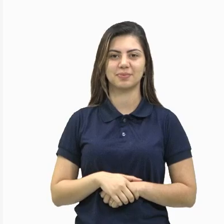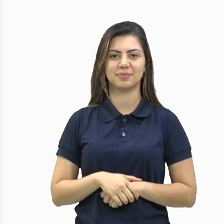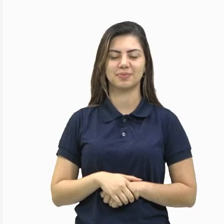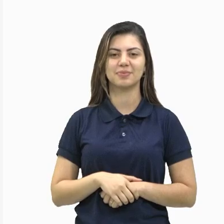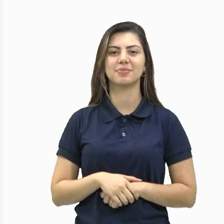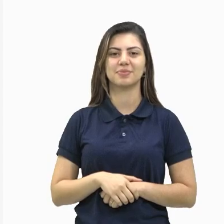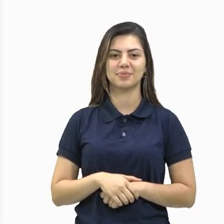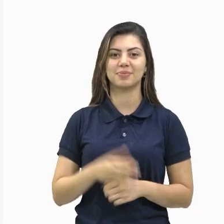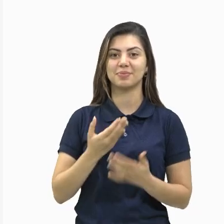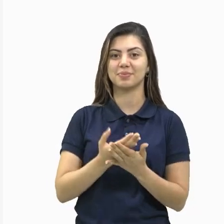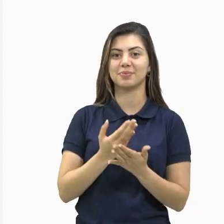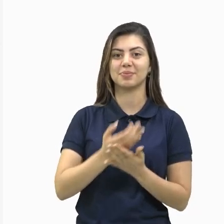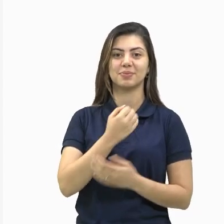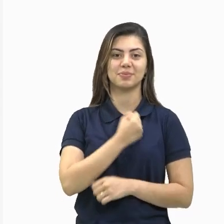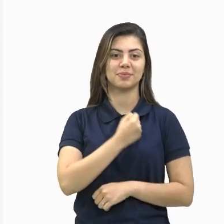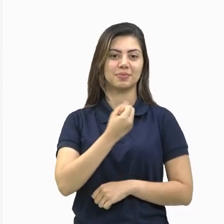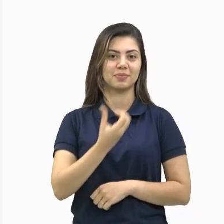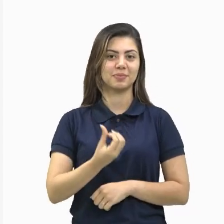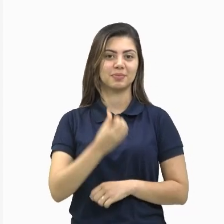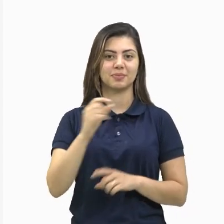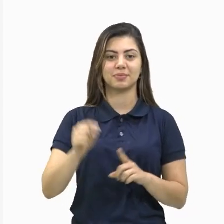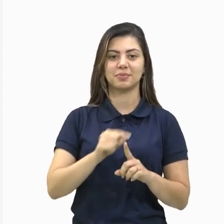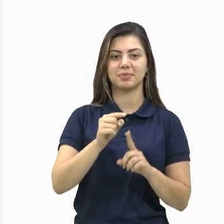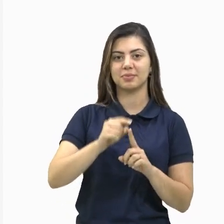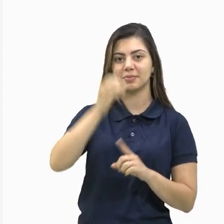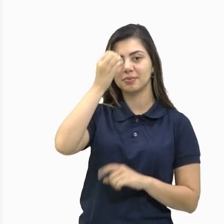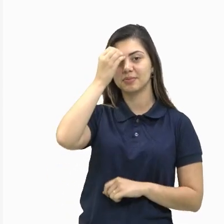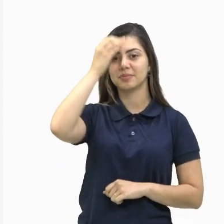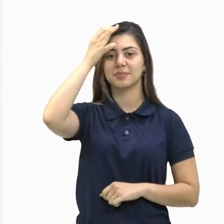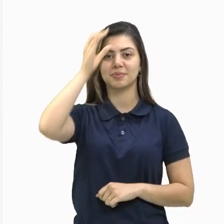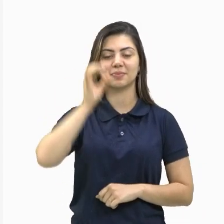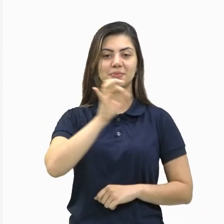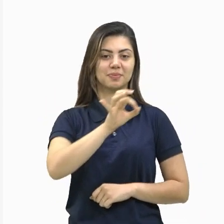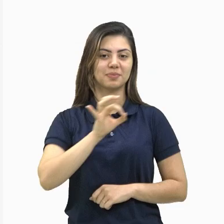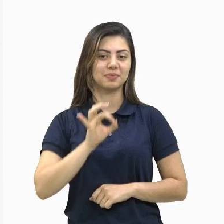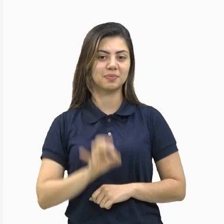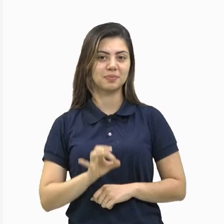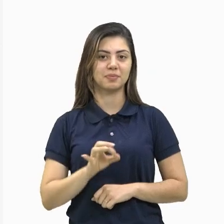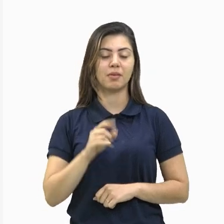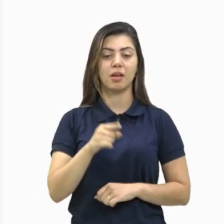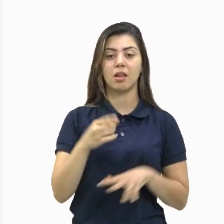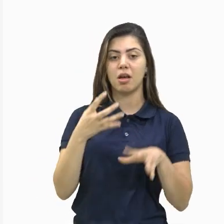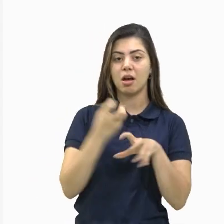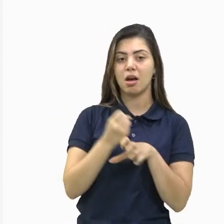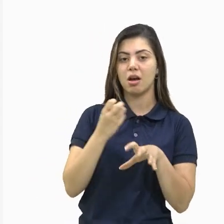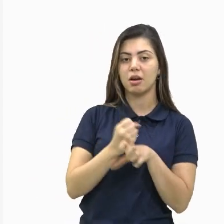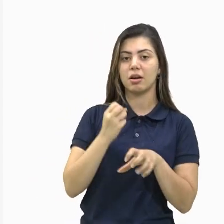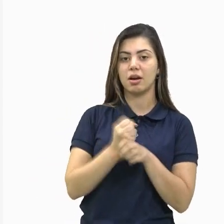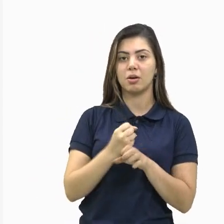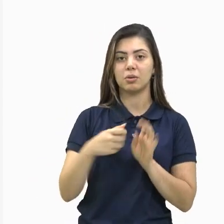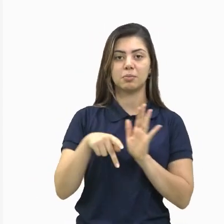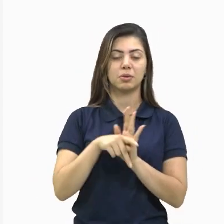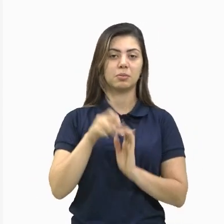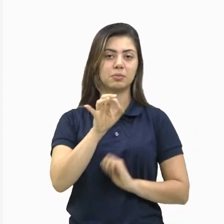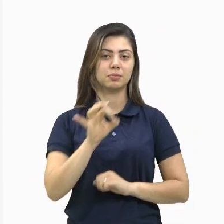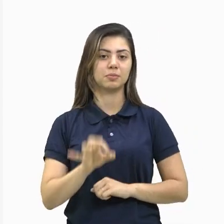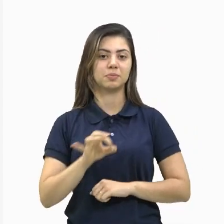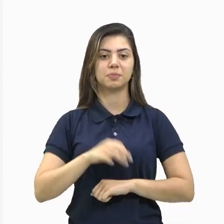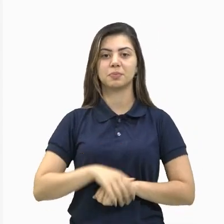Olha só, aula de número 6, objeto de conhecimento. Porcentagens. Problemas que envolvem cálculo de percentuais